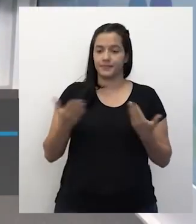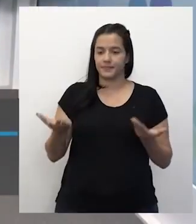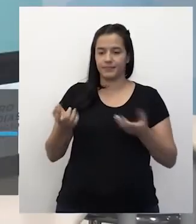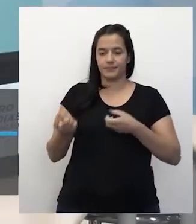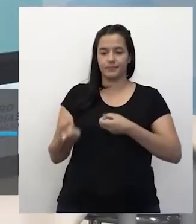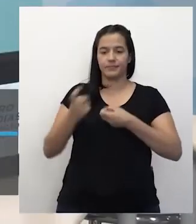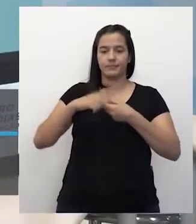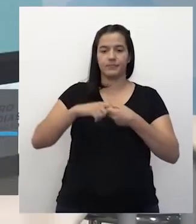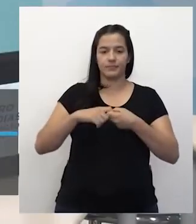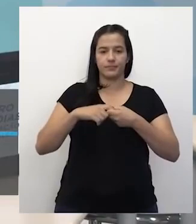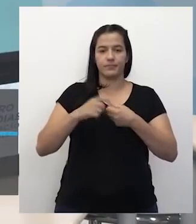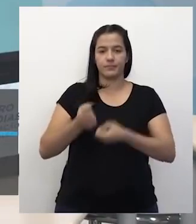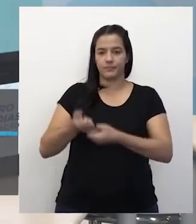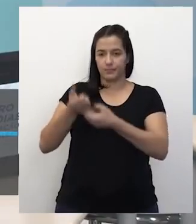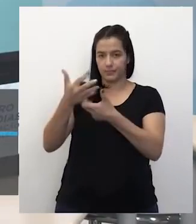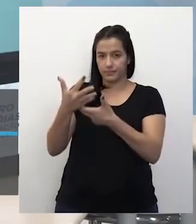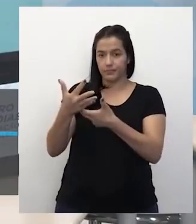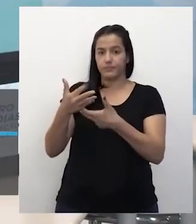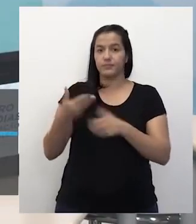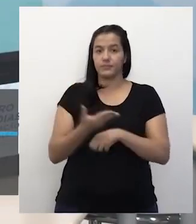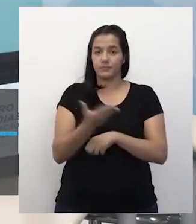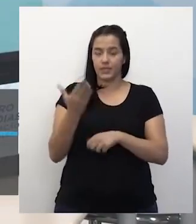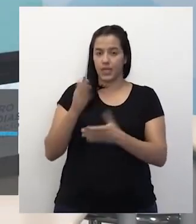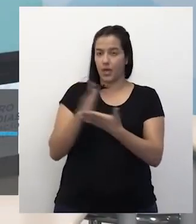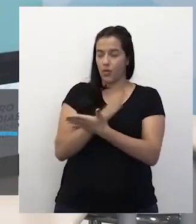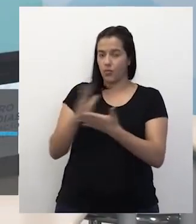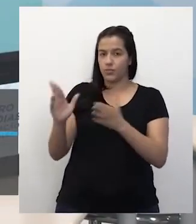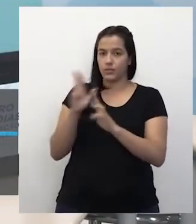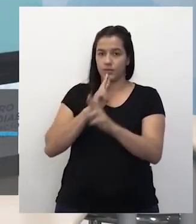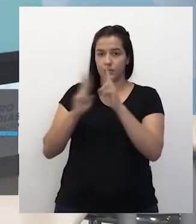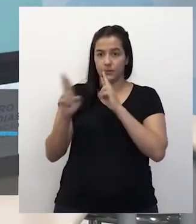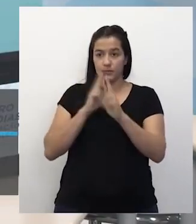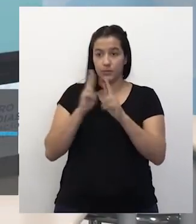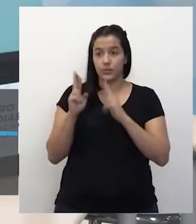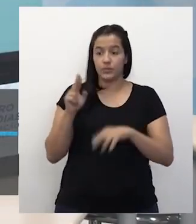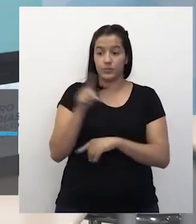Voltamos para a interação. Vamos pegar aqui algumas respostas,